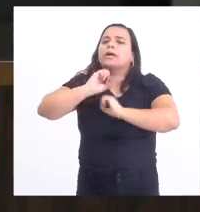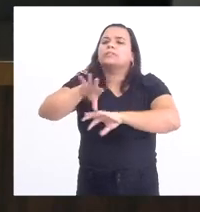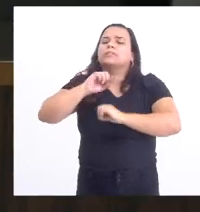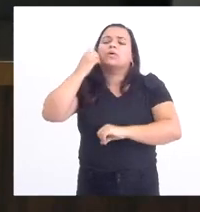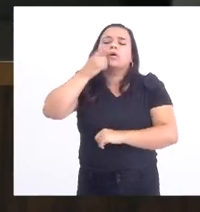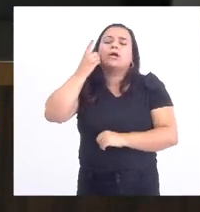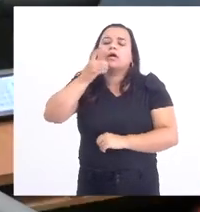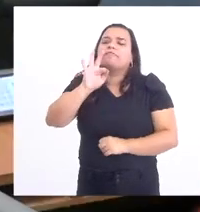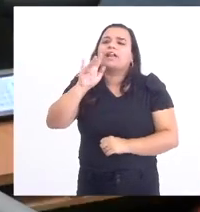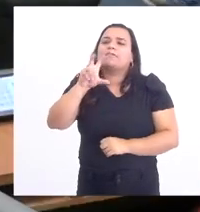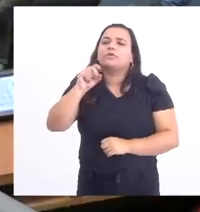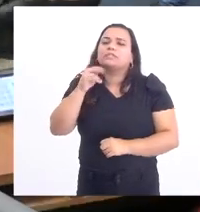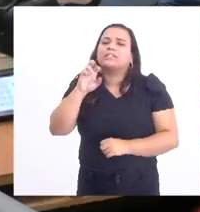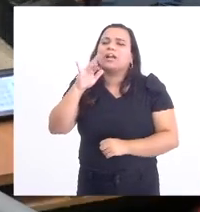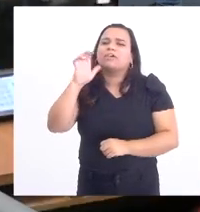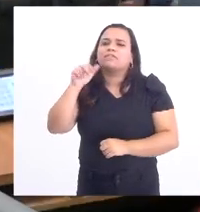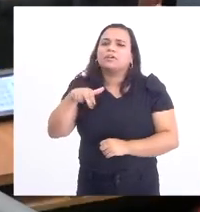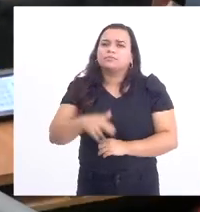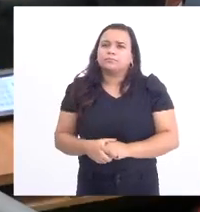Serafini.